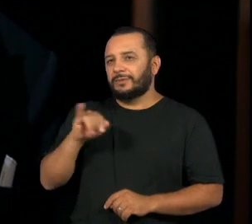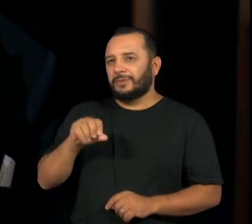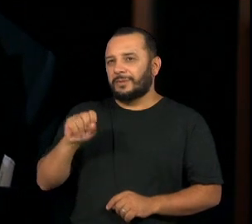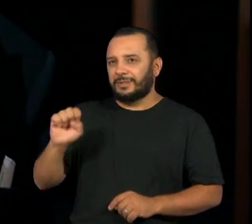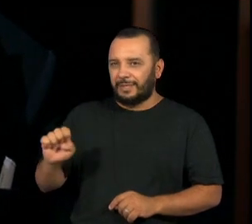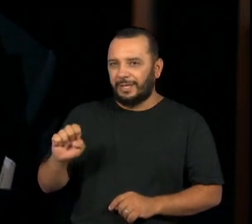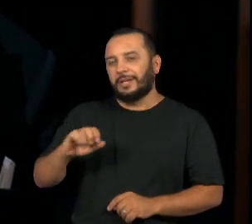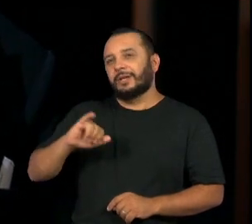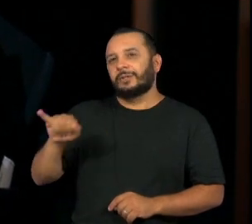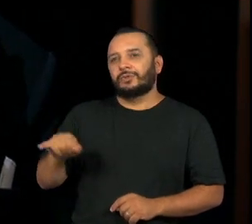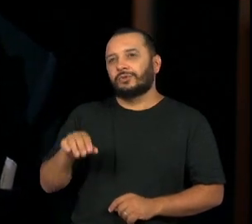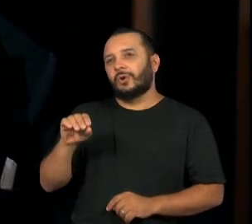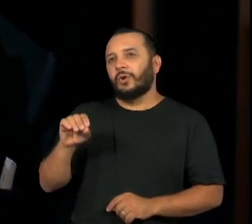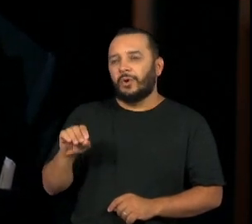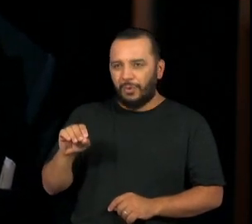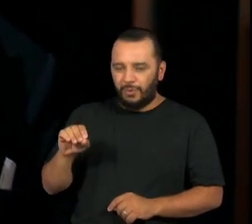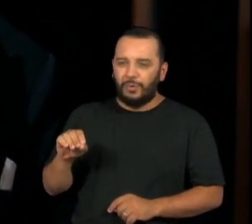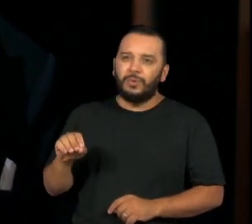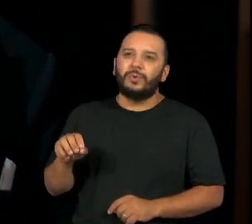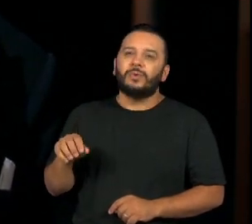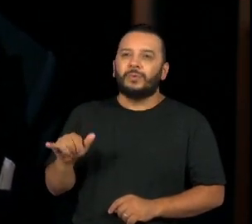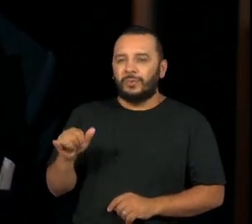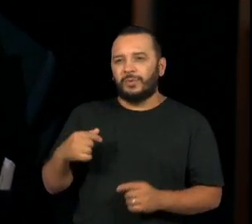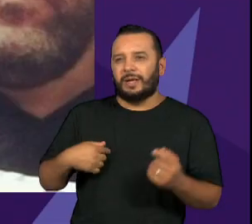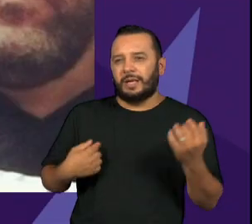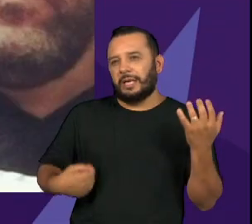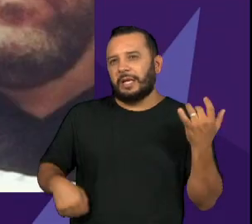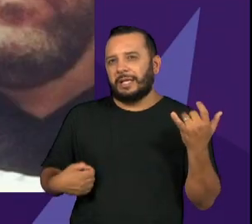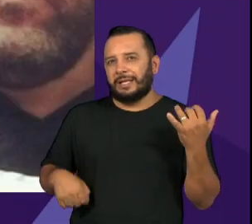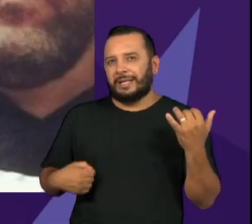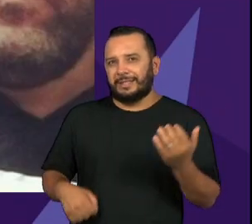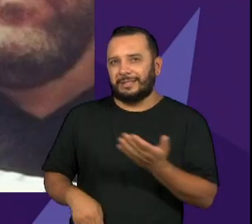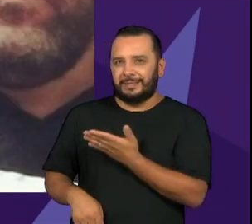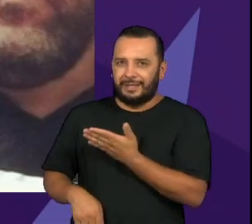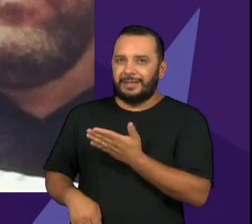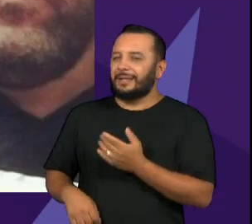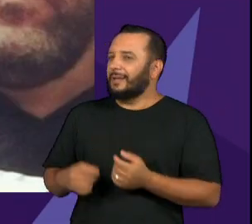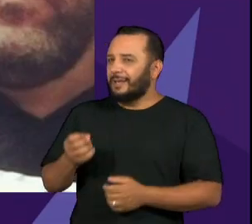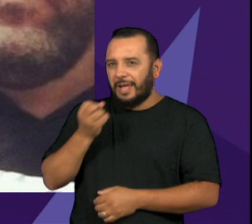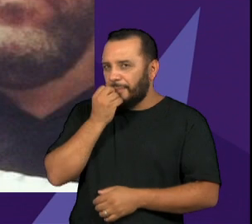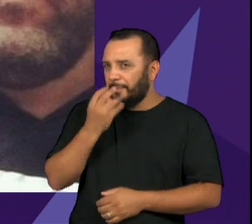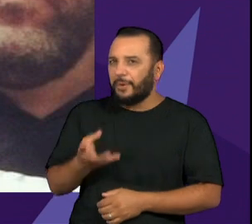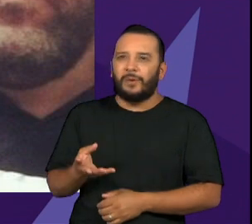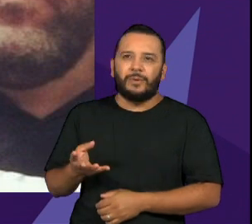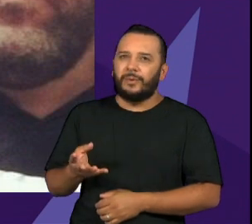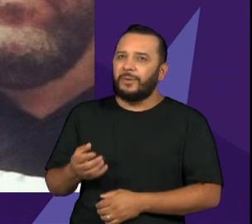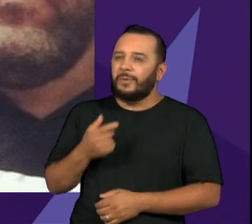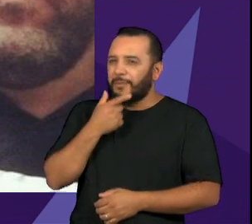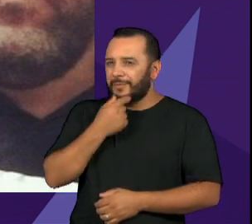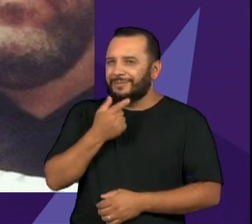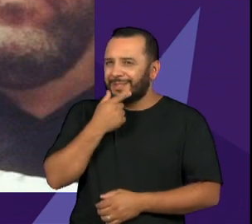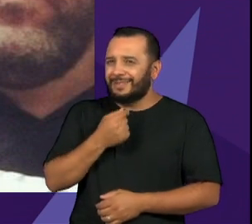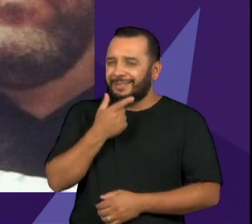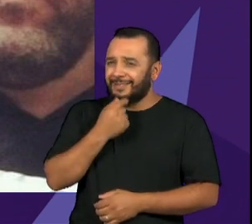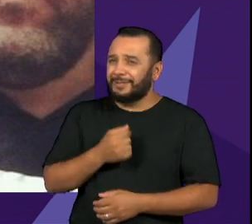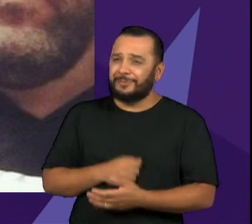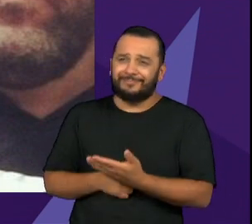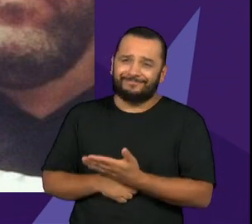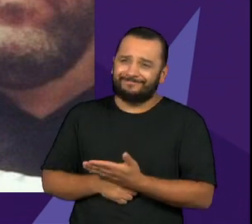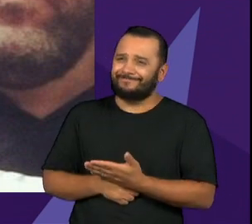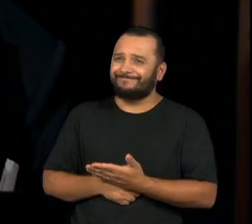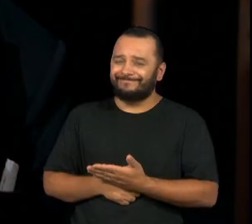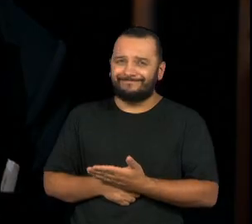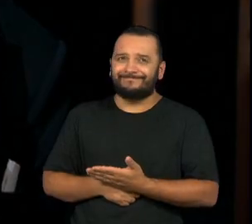o Joe, que é guitarrista de blues. Tremendamente bom. Um menino... Ele